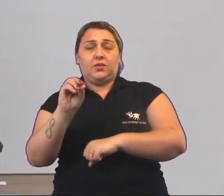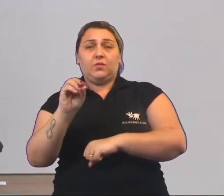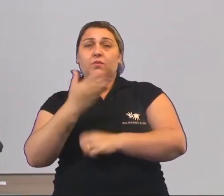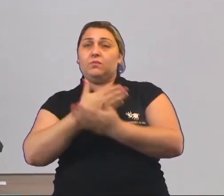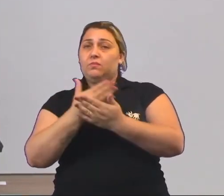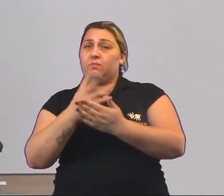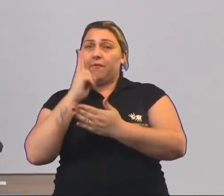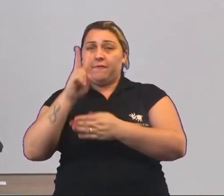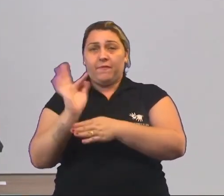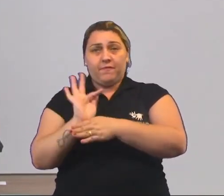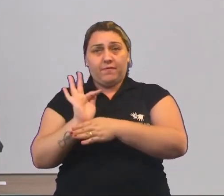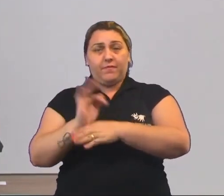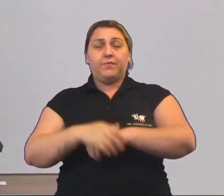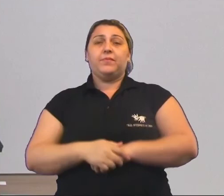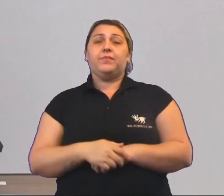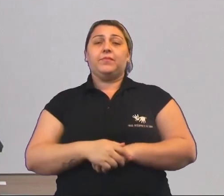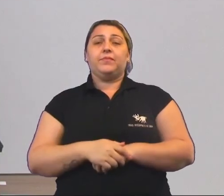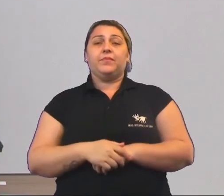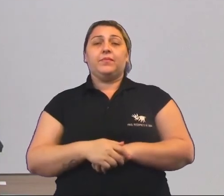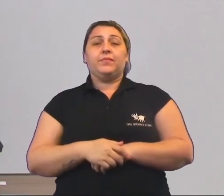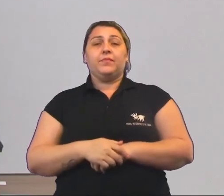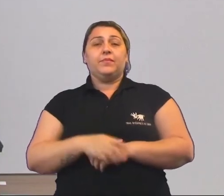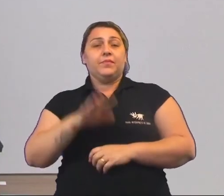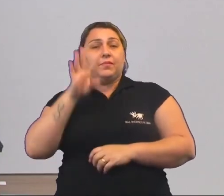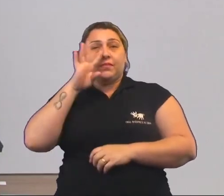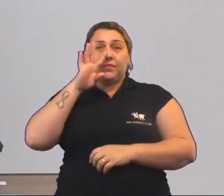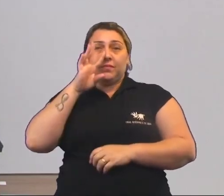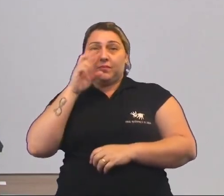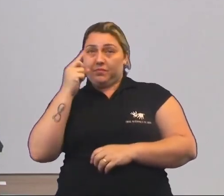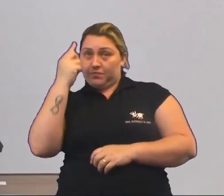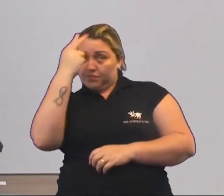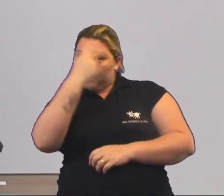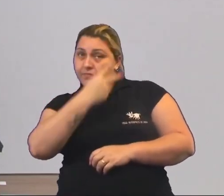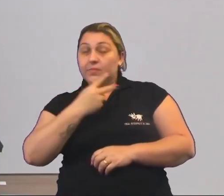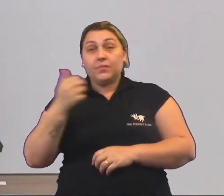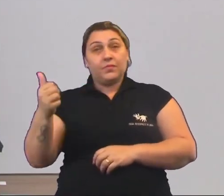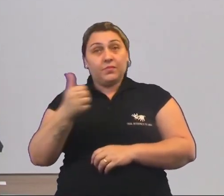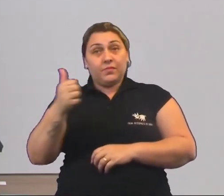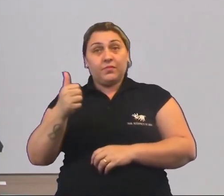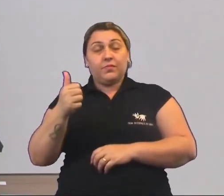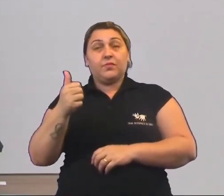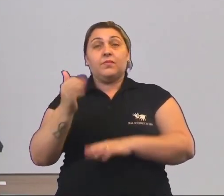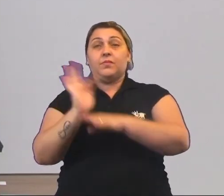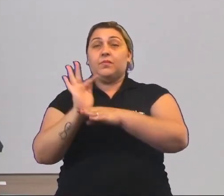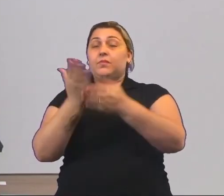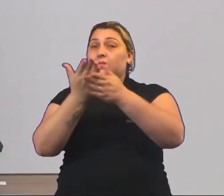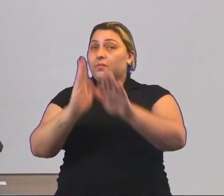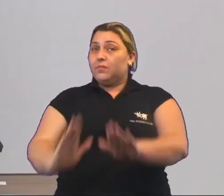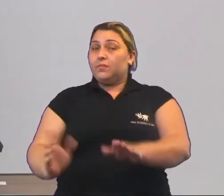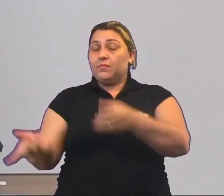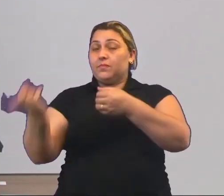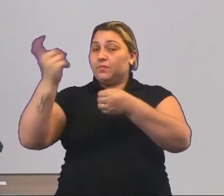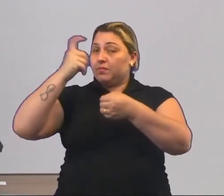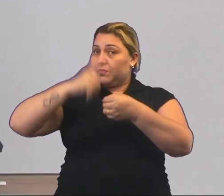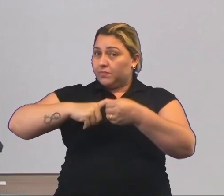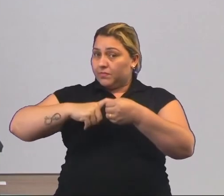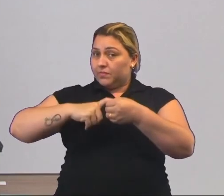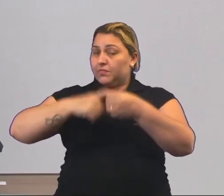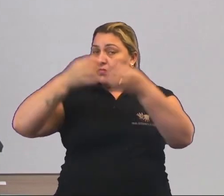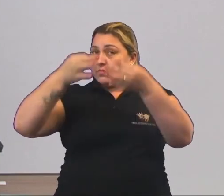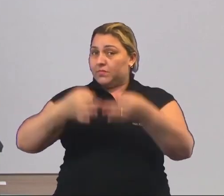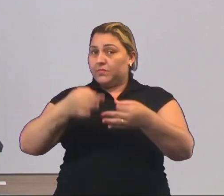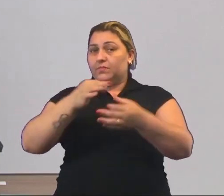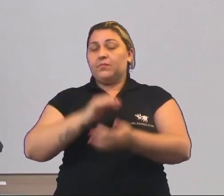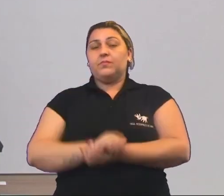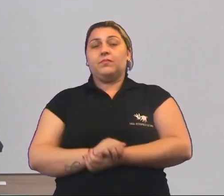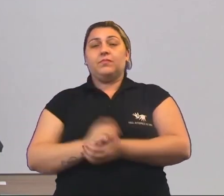filme? Certo? Ele assistiu o filme por 2 horas. 11 horas o filme terminou. Então, nós vamos voltar um pouquinho,